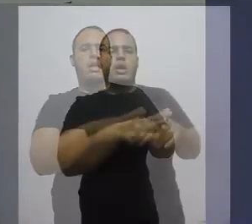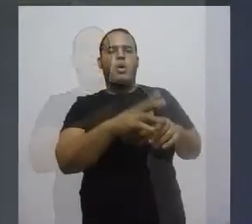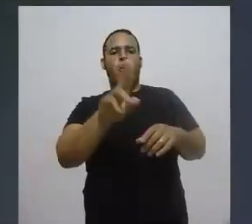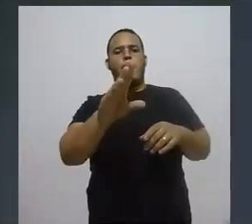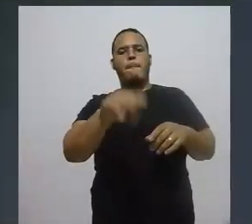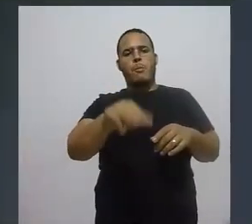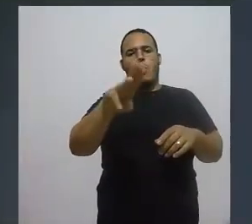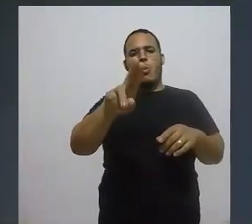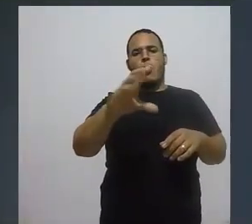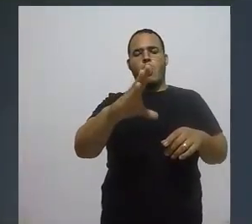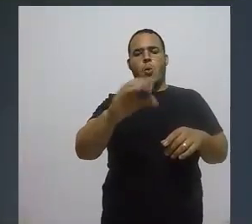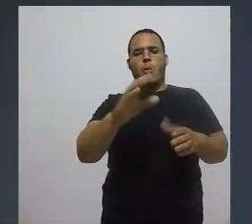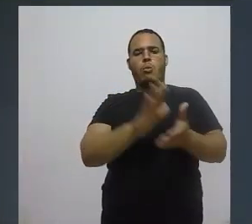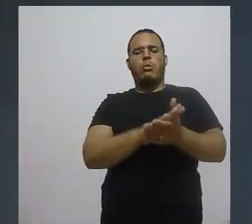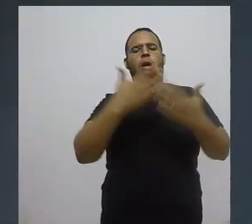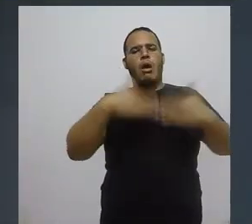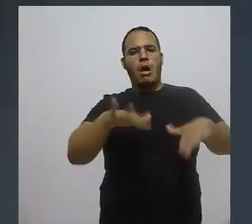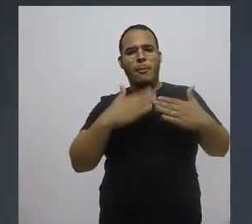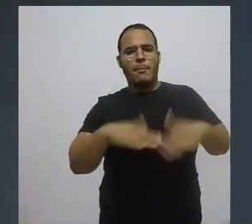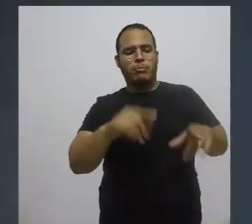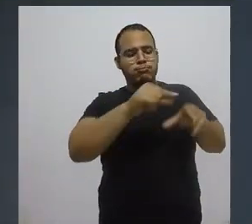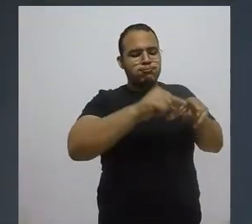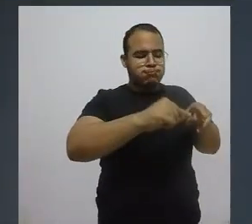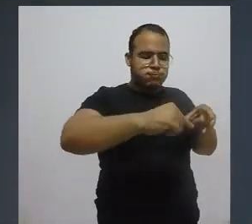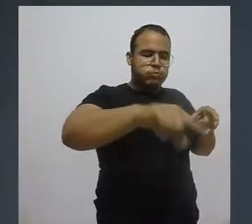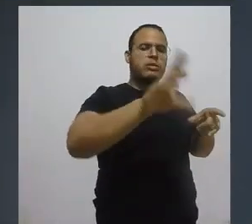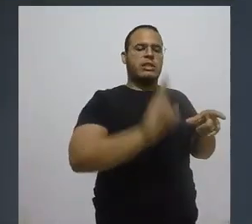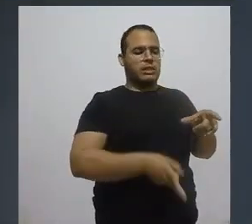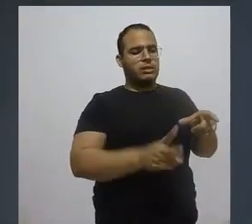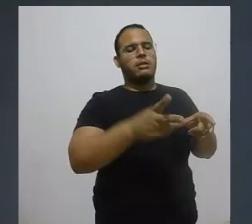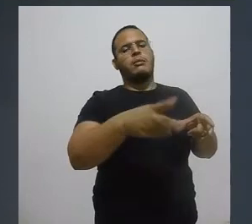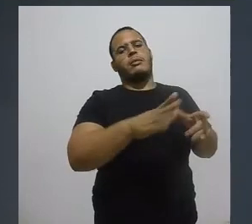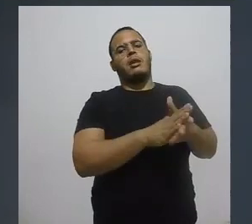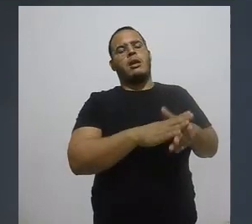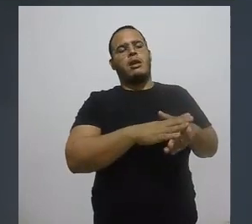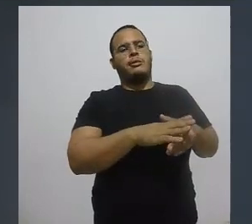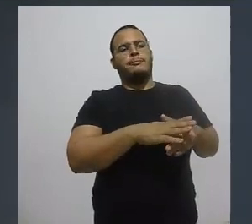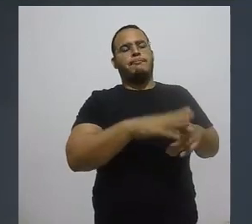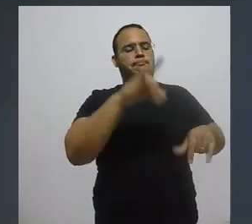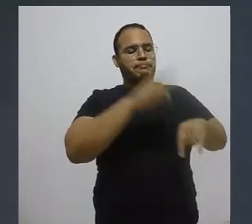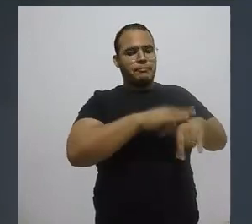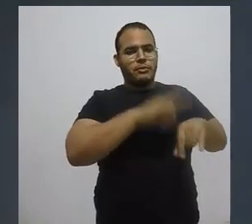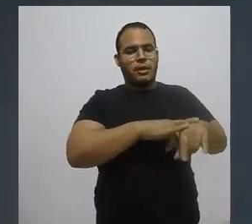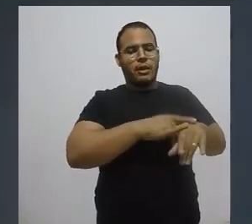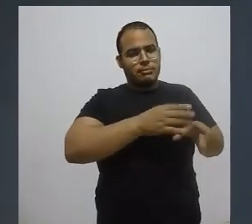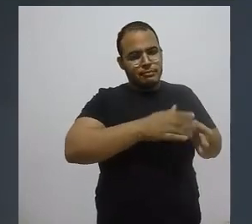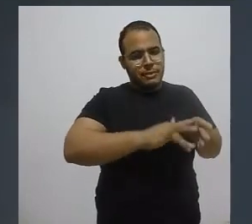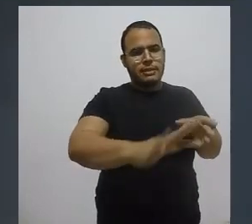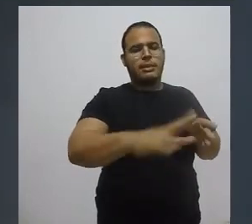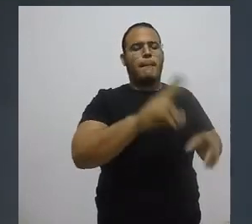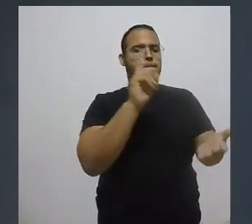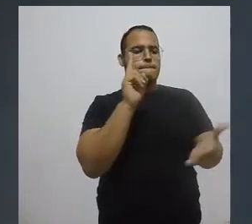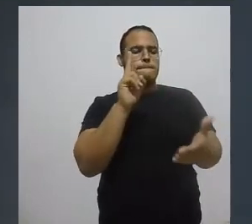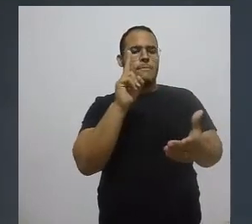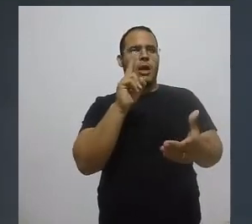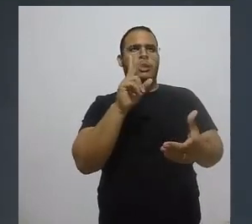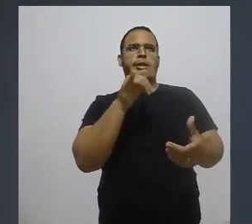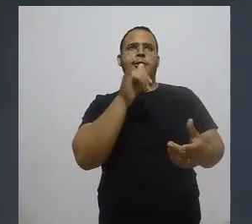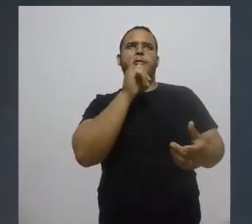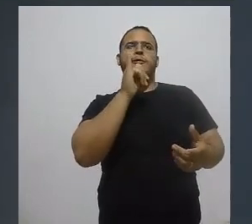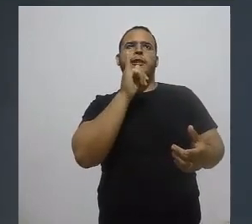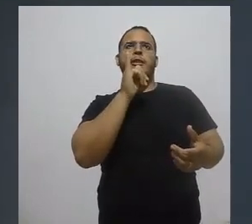que vai neutralizar essa uretra toda vez que a urina passar, ok? Aqui a gente